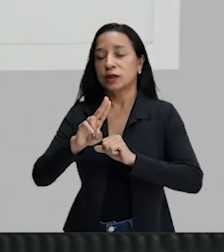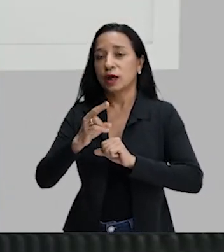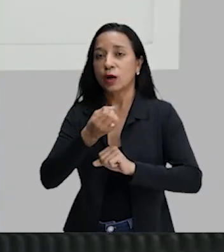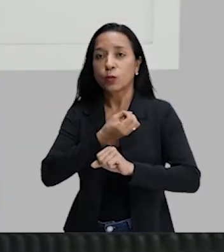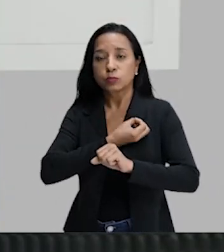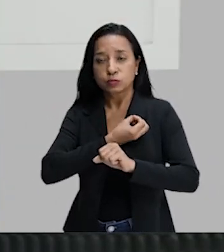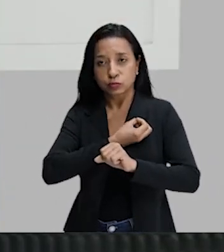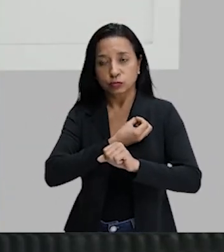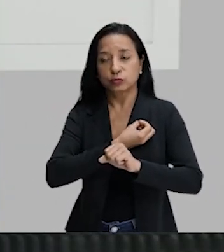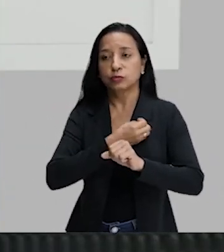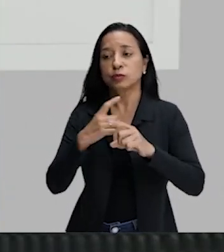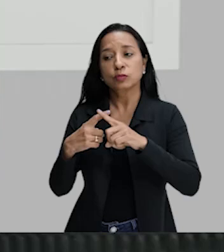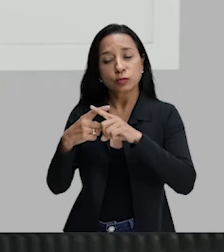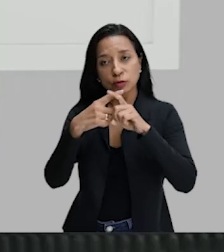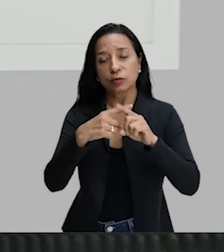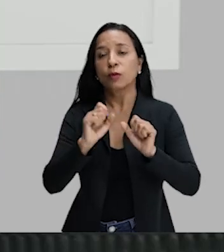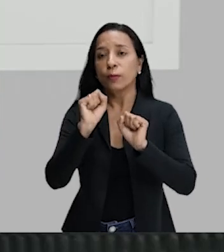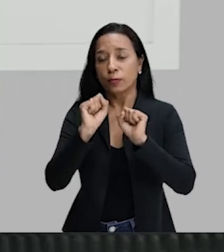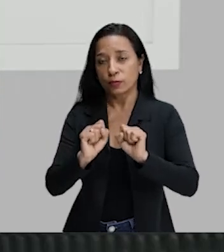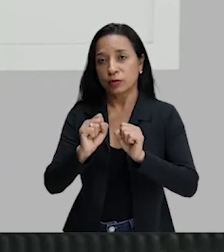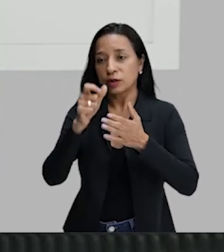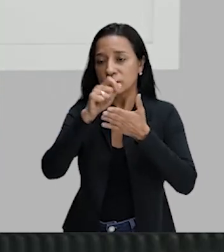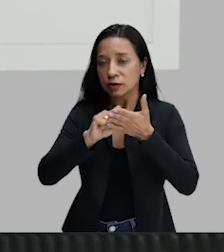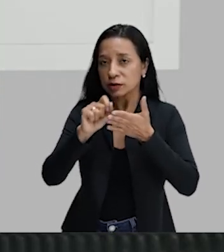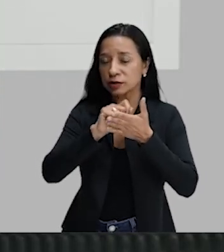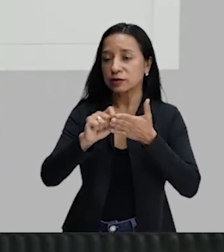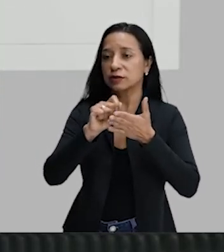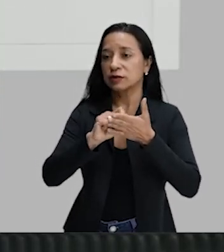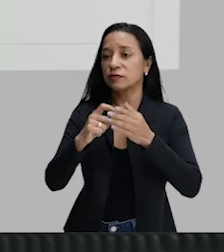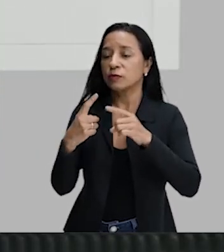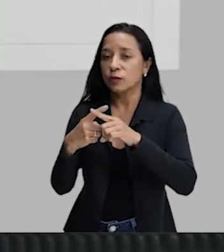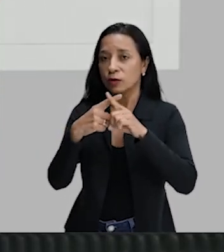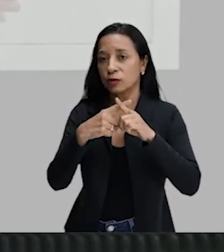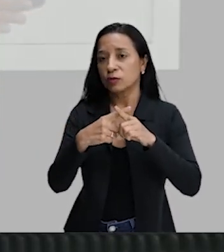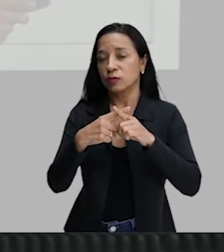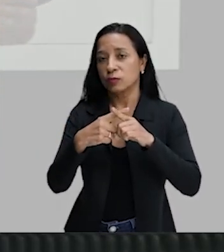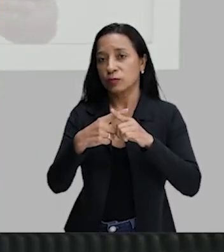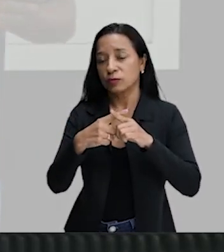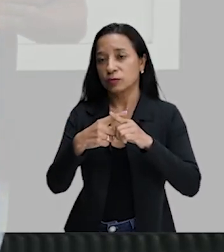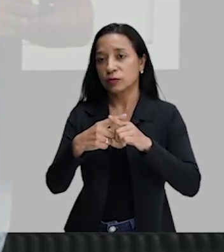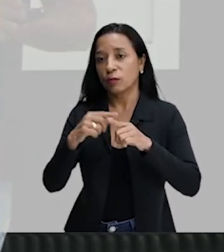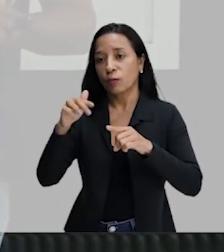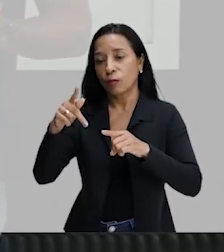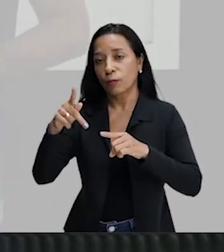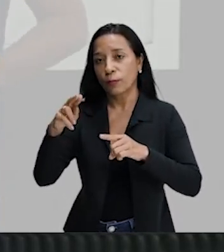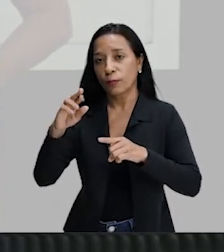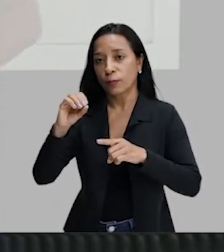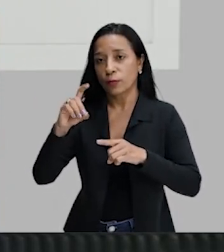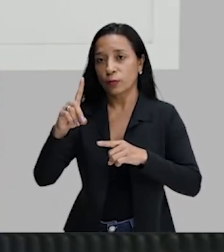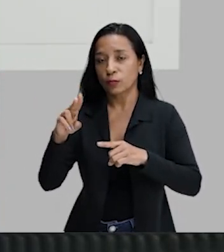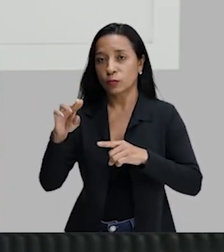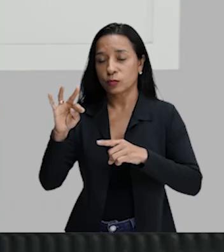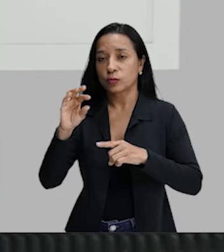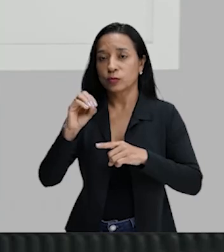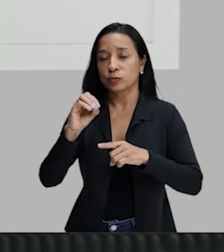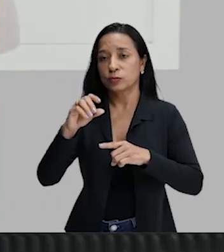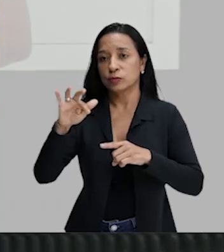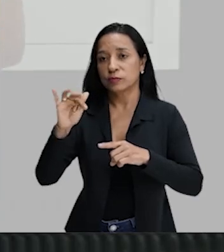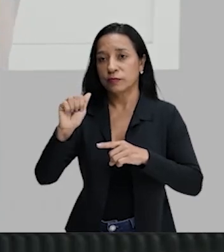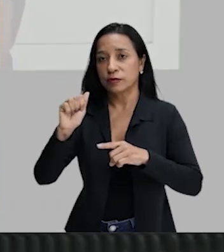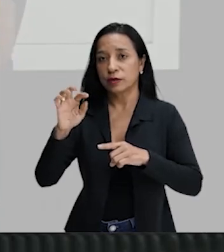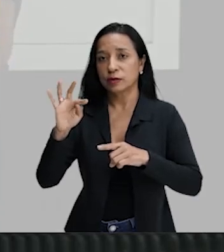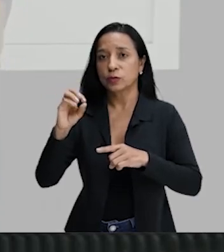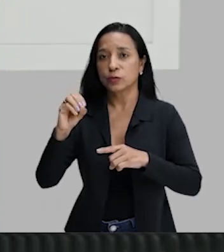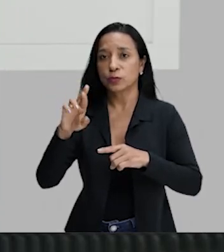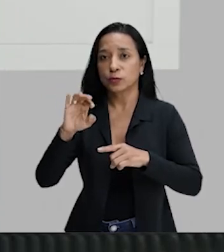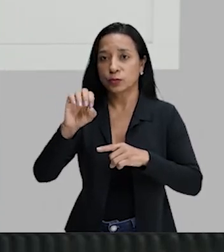para poder escrever o polinômio na forma de um produto de fatores. Certinho? Então, vamos na prática.